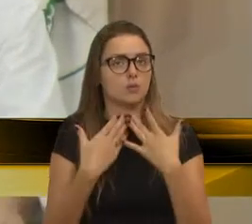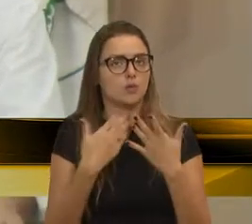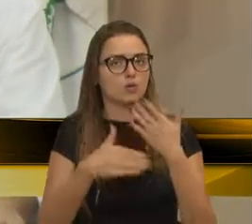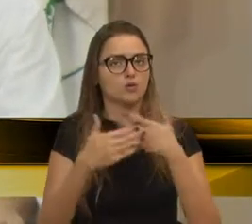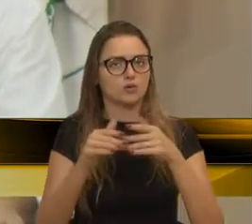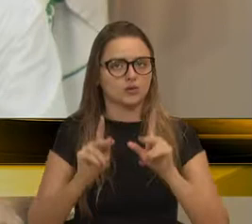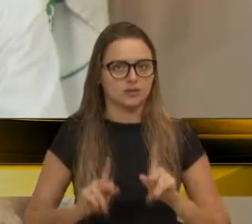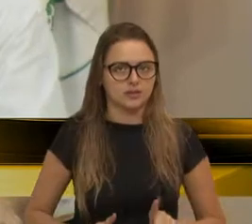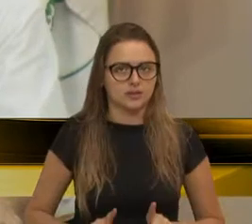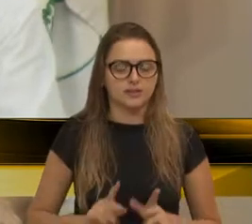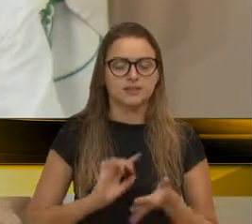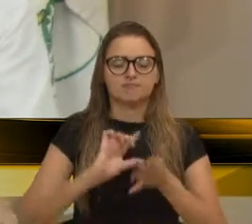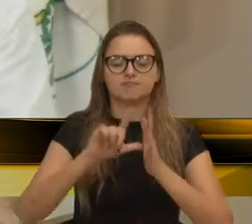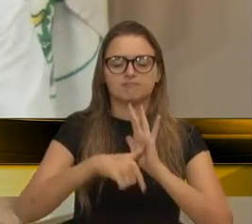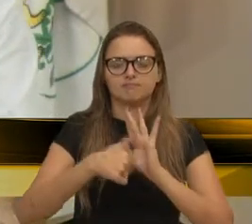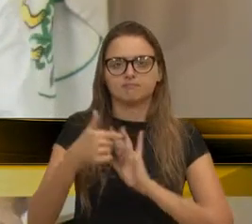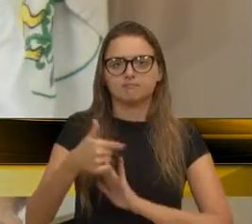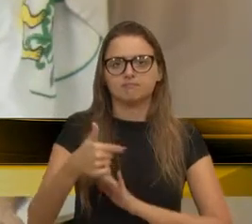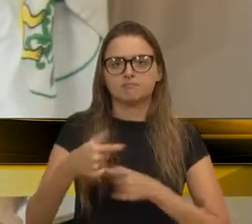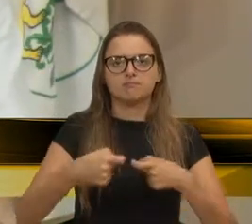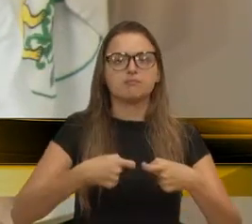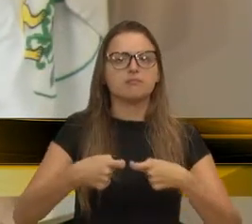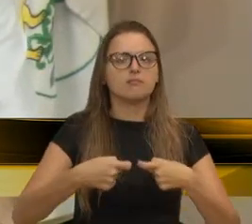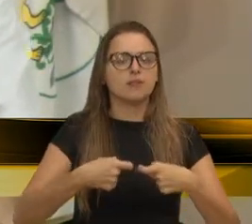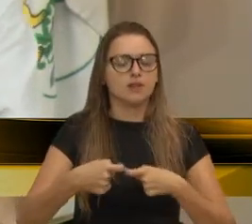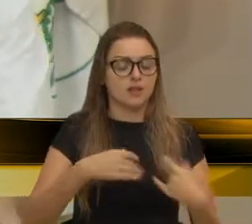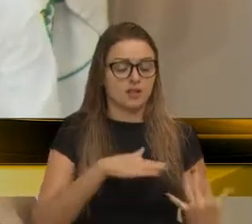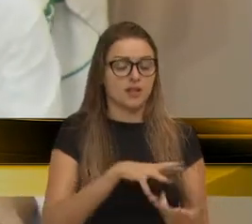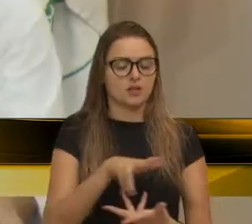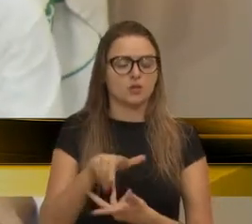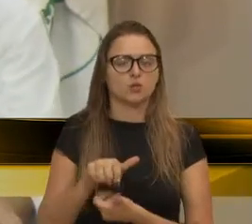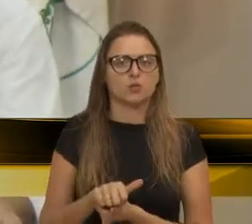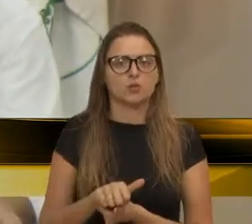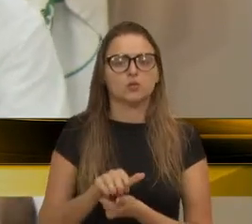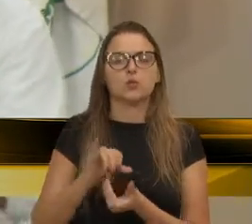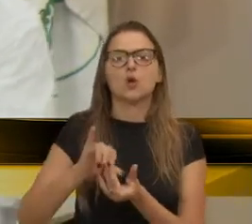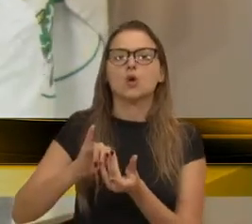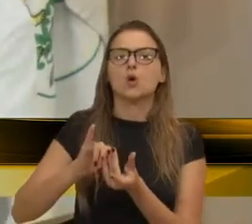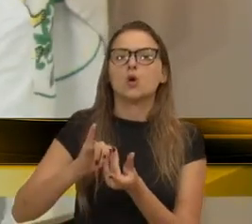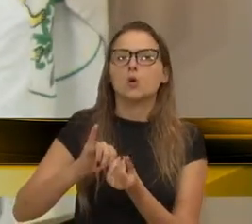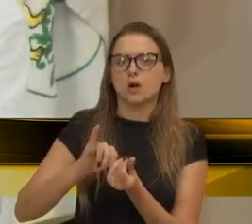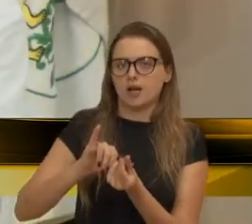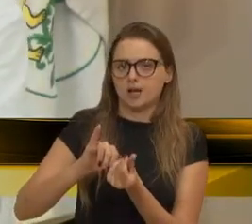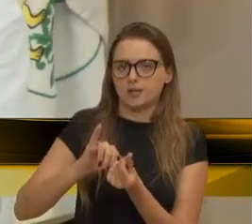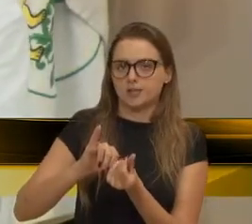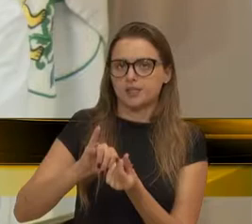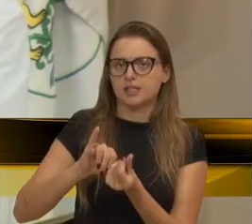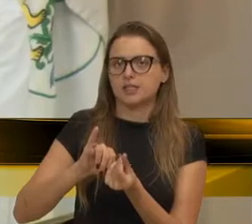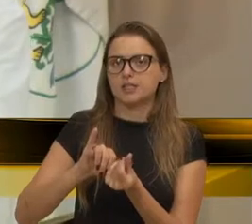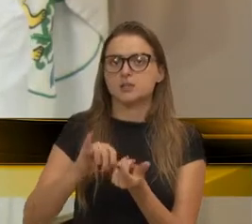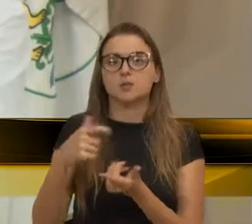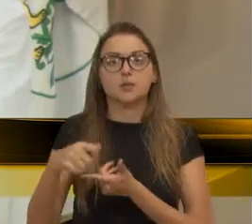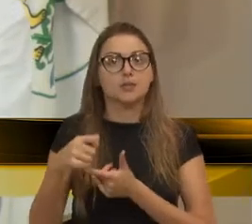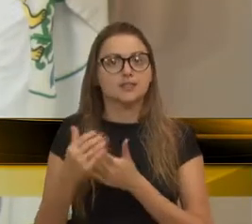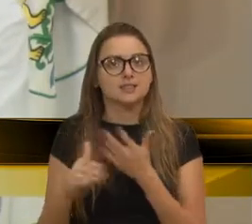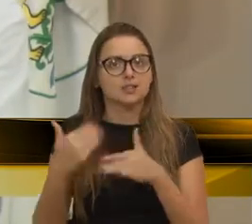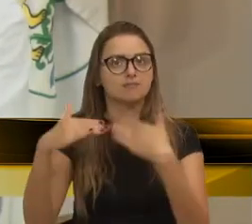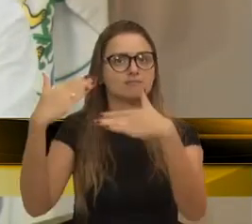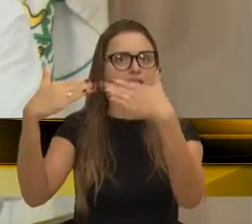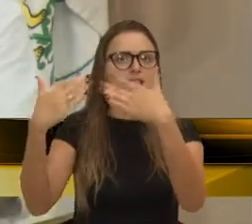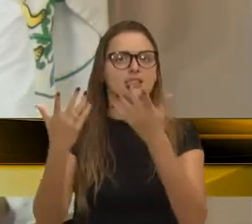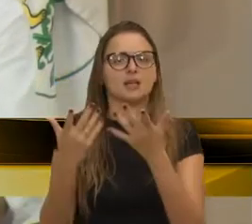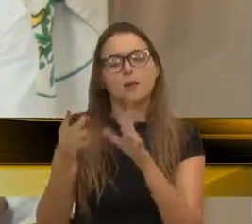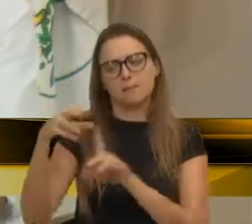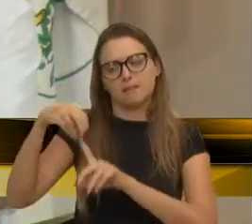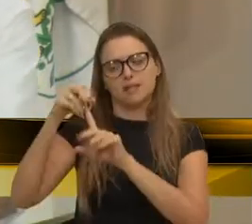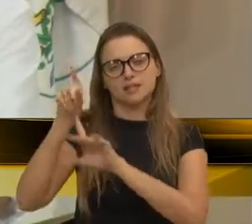Depois da Segunda Guerra Mundial, o capitalismo ele teve que se reinventar, e isso principalmente na